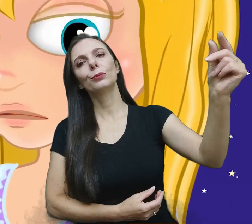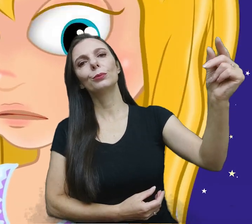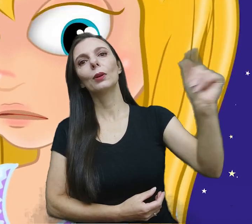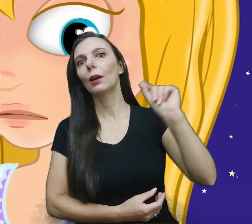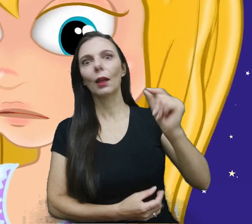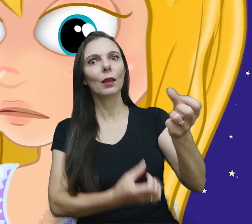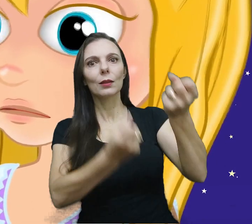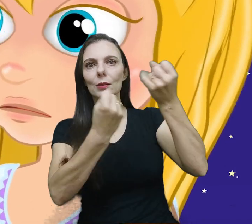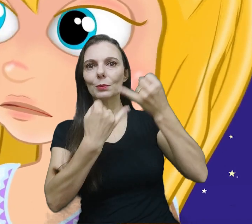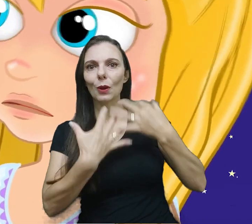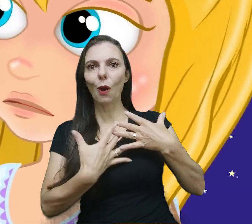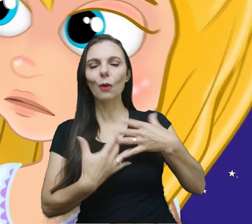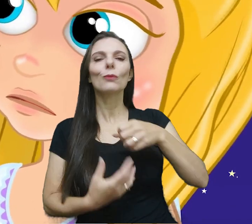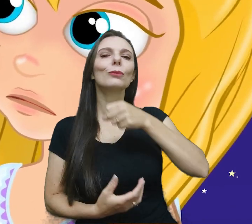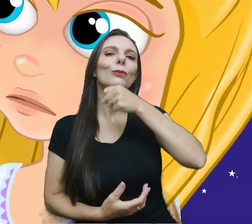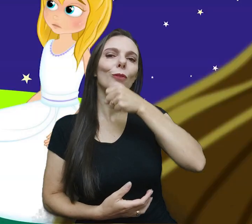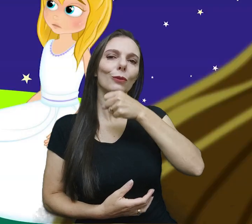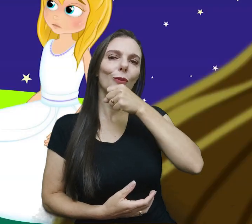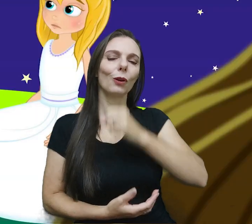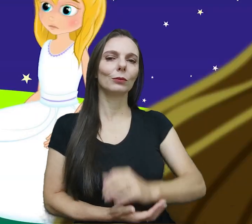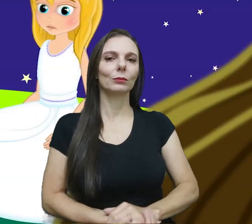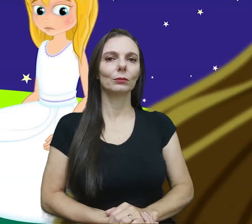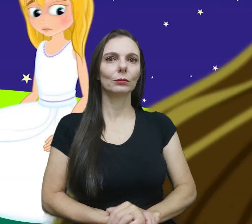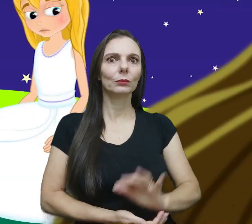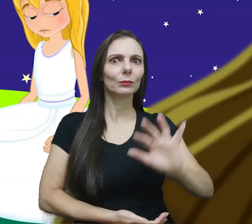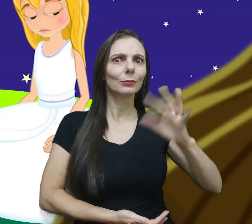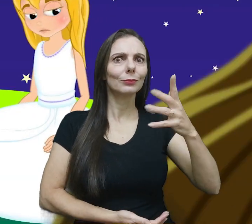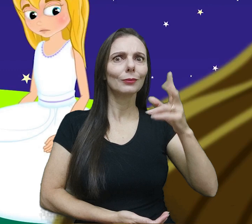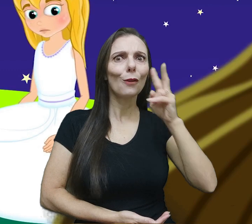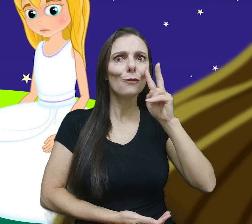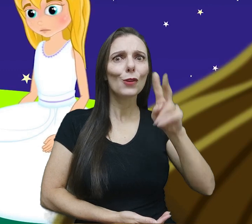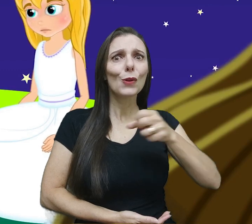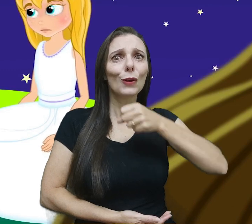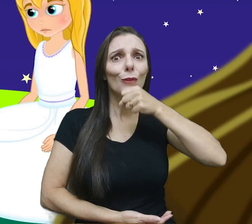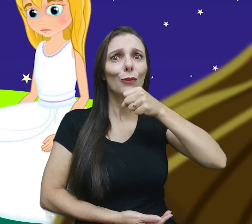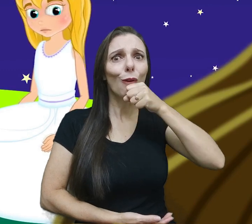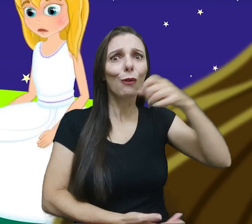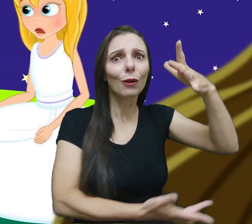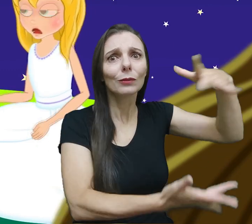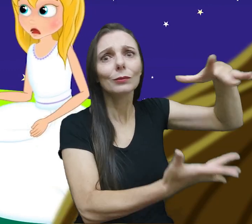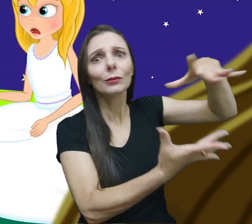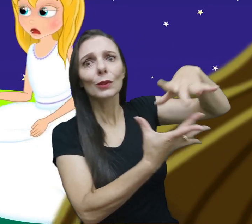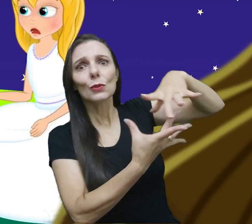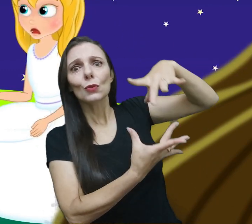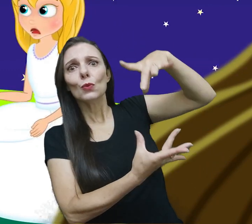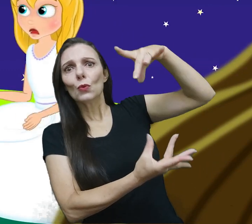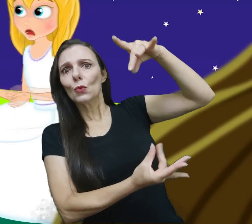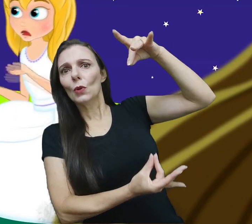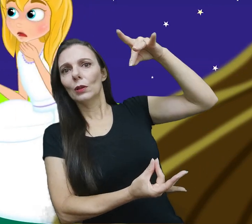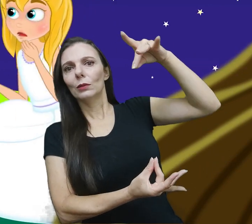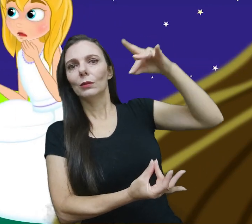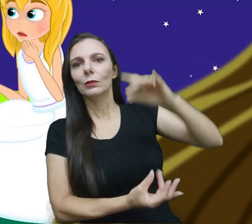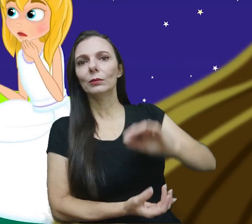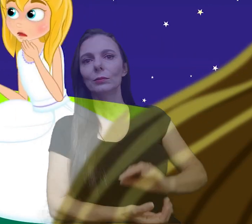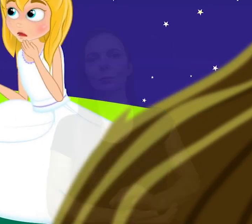eternidade. Estas eram, na verdade, as palavras da sua avó. E ela viu a sua avó